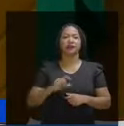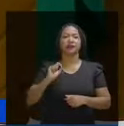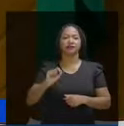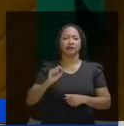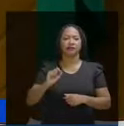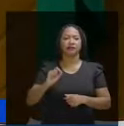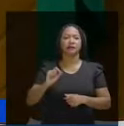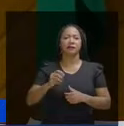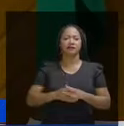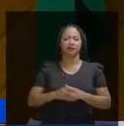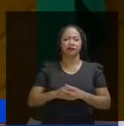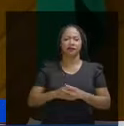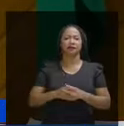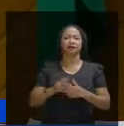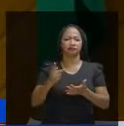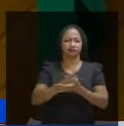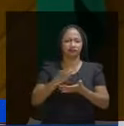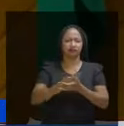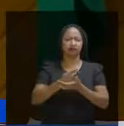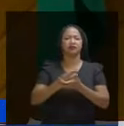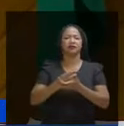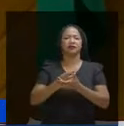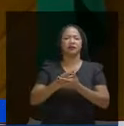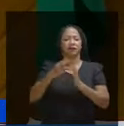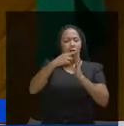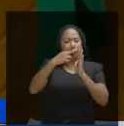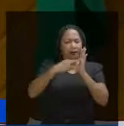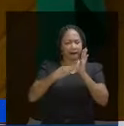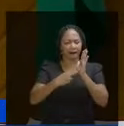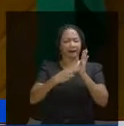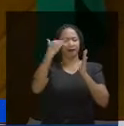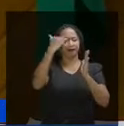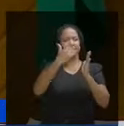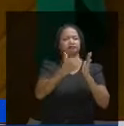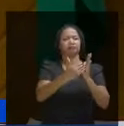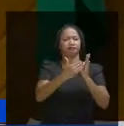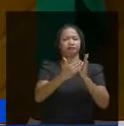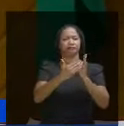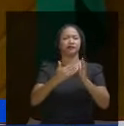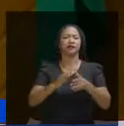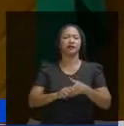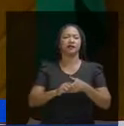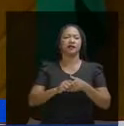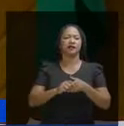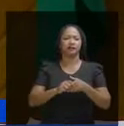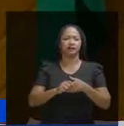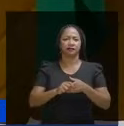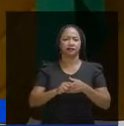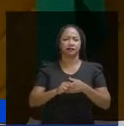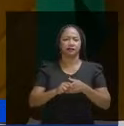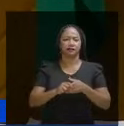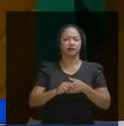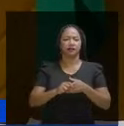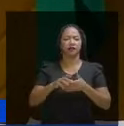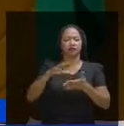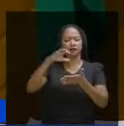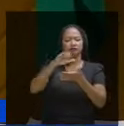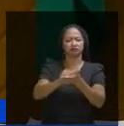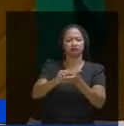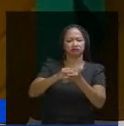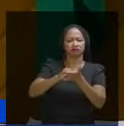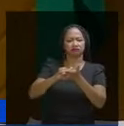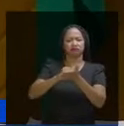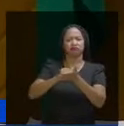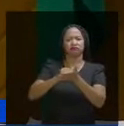fica claro que o procedimento de licitação possui um trâmite a ser seguido. Por conseguinte, o mero envio de ficha de filiação ao